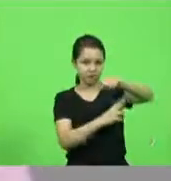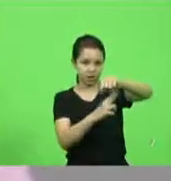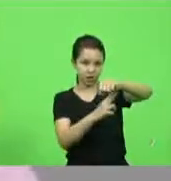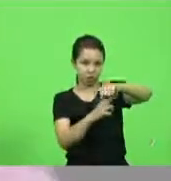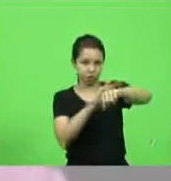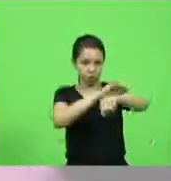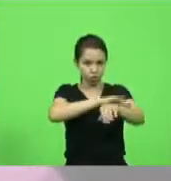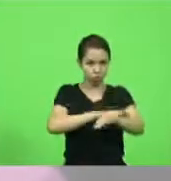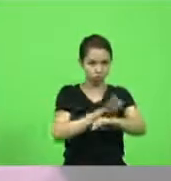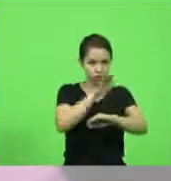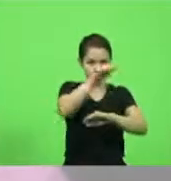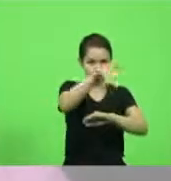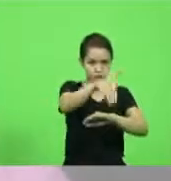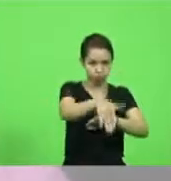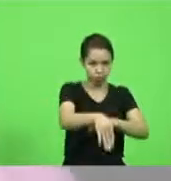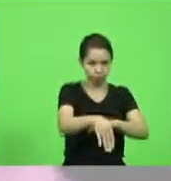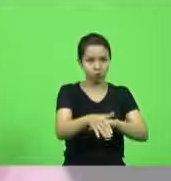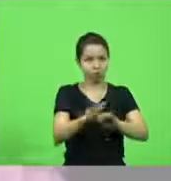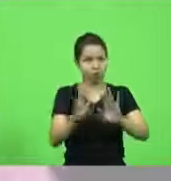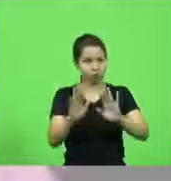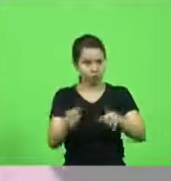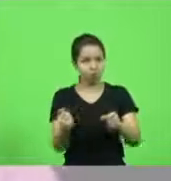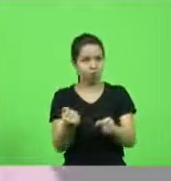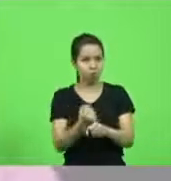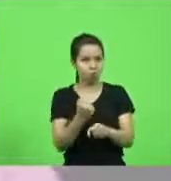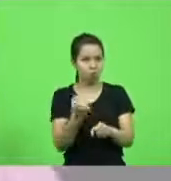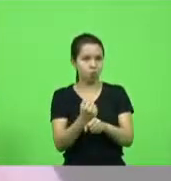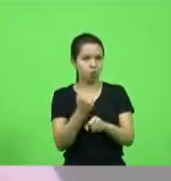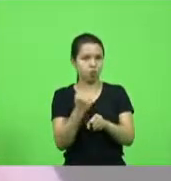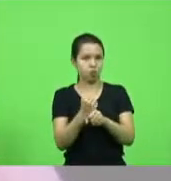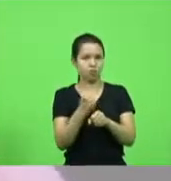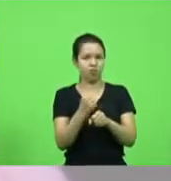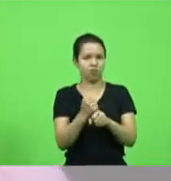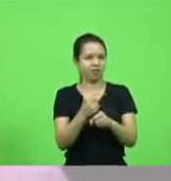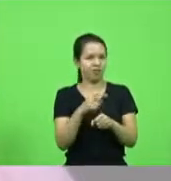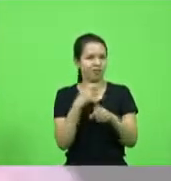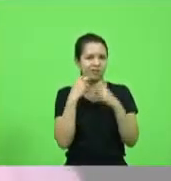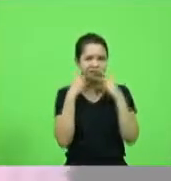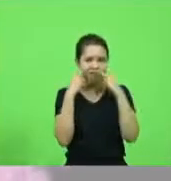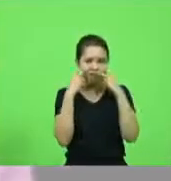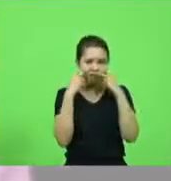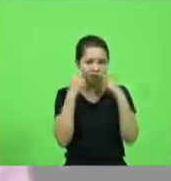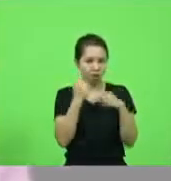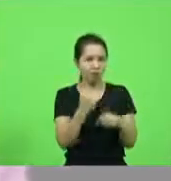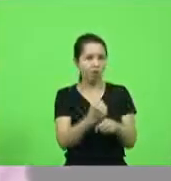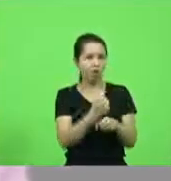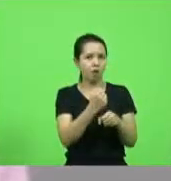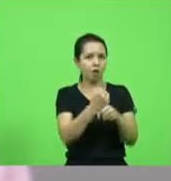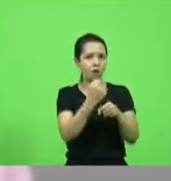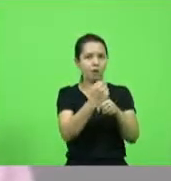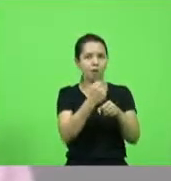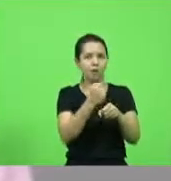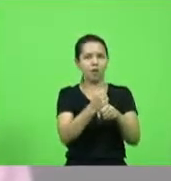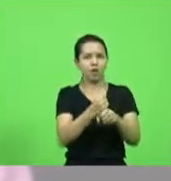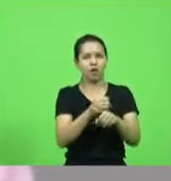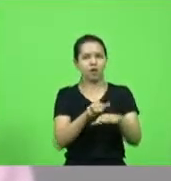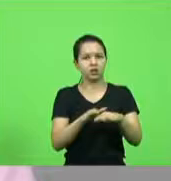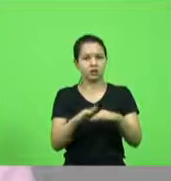ser construído, que já está construído, fizeram uma vergonha de uma obra no trevo de São José do